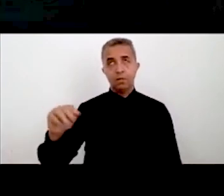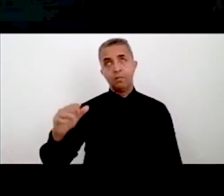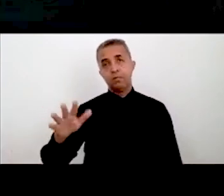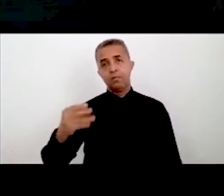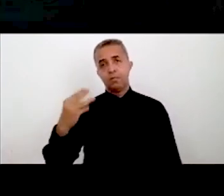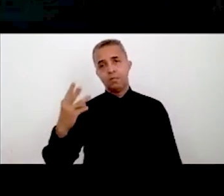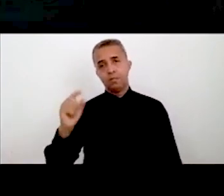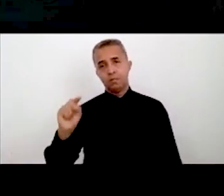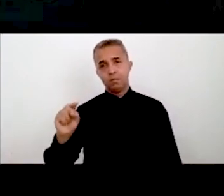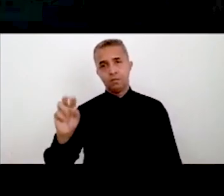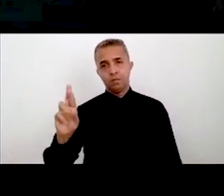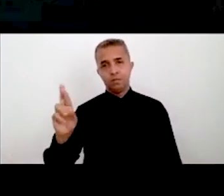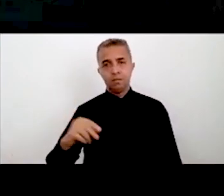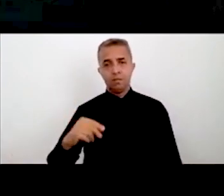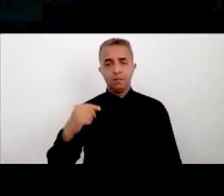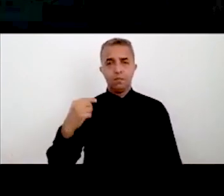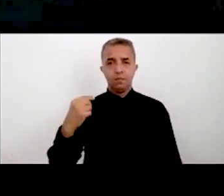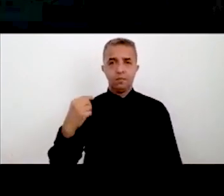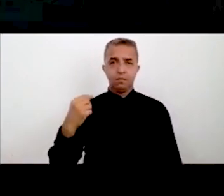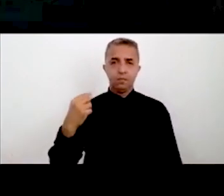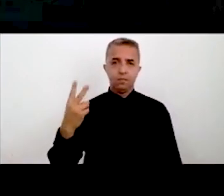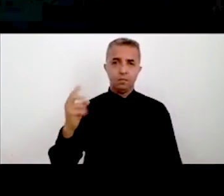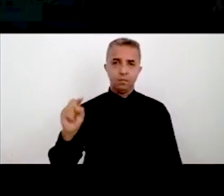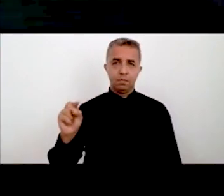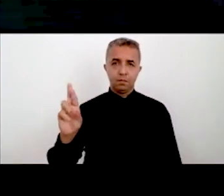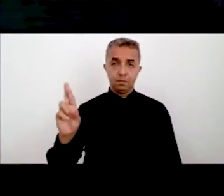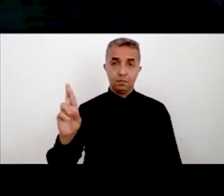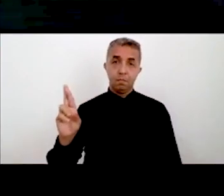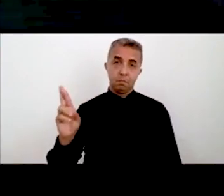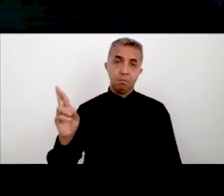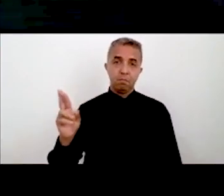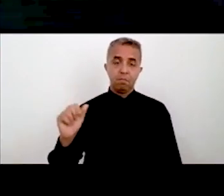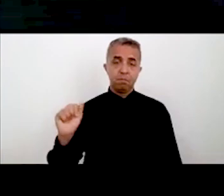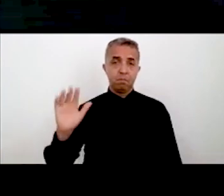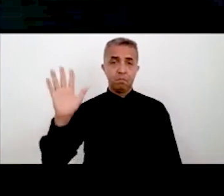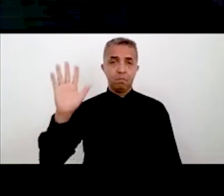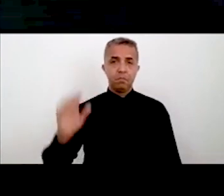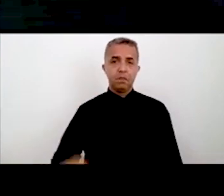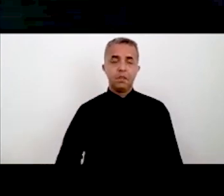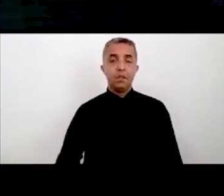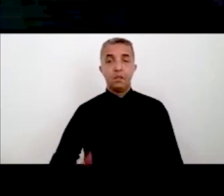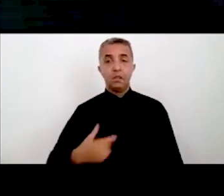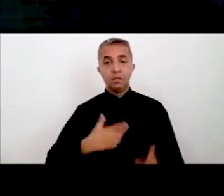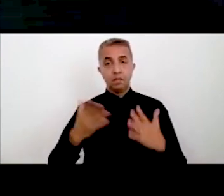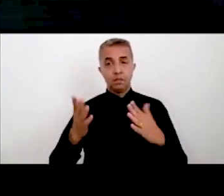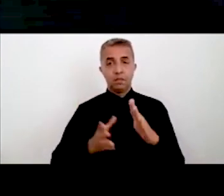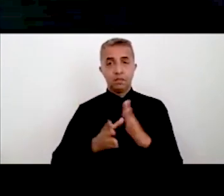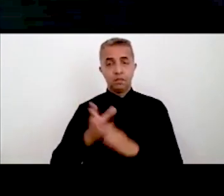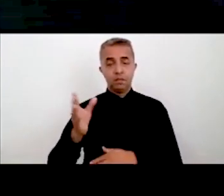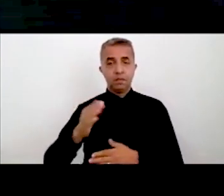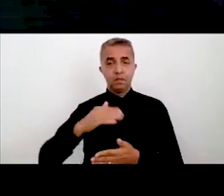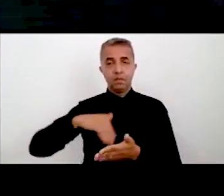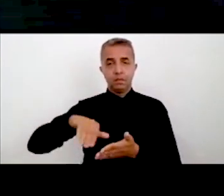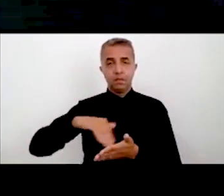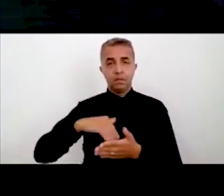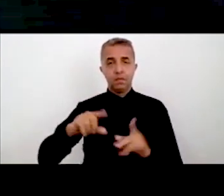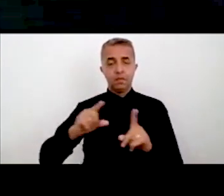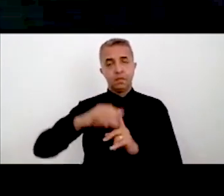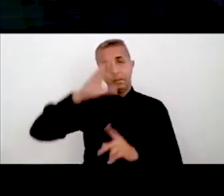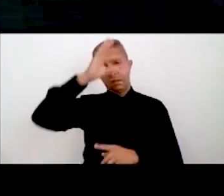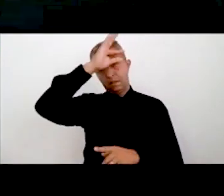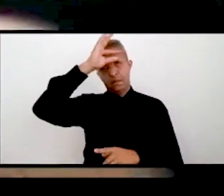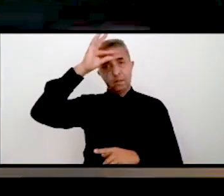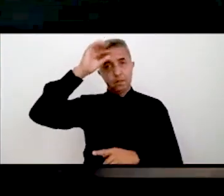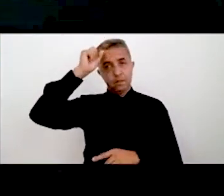Então, eu gostaria de colocar como sugestão para a secretária, para o prefeito Emanuel Pinheiro, né, que a gente podemos